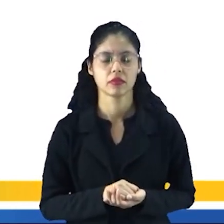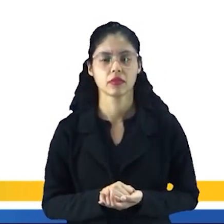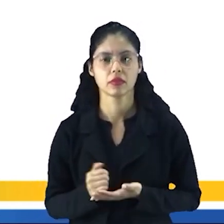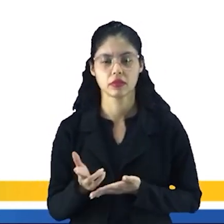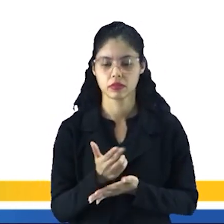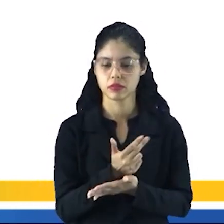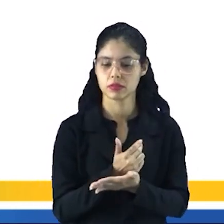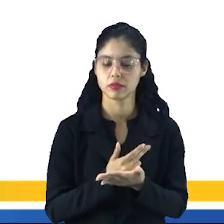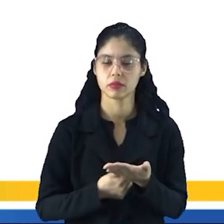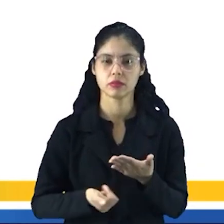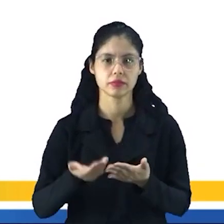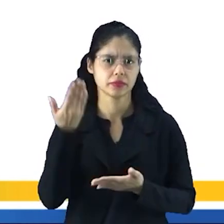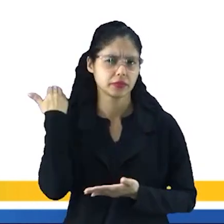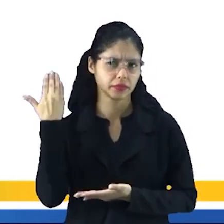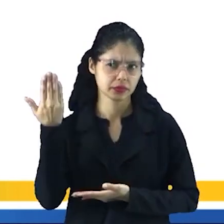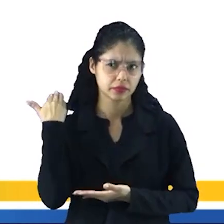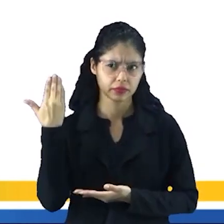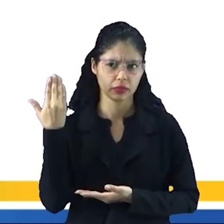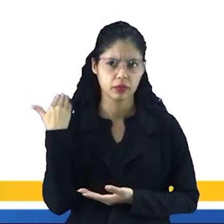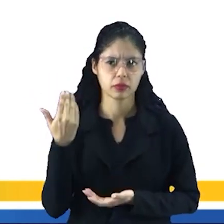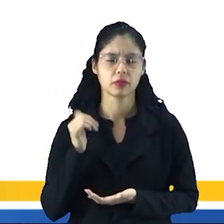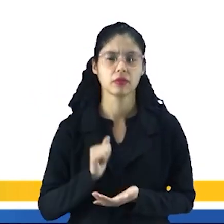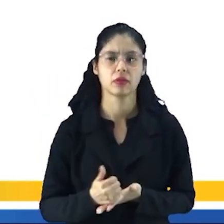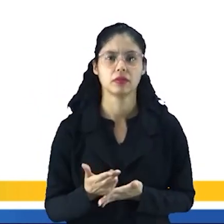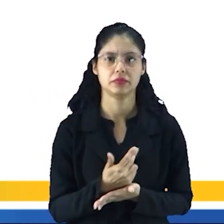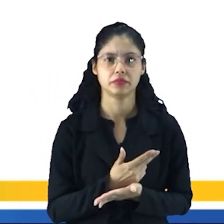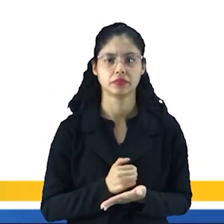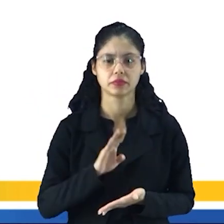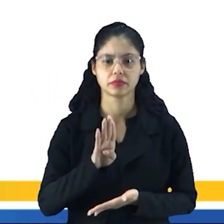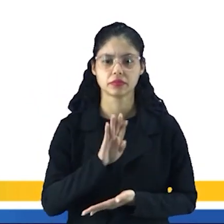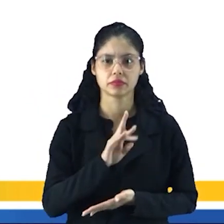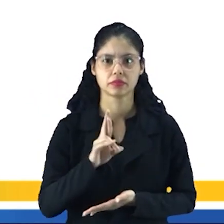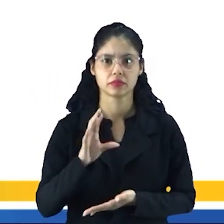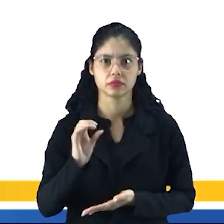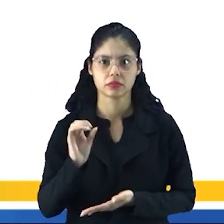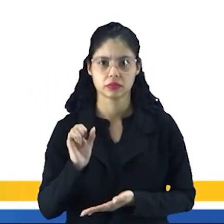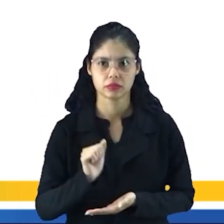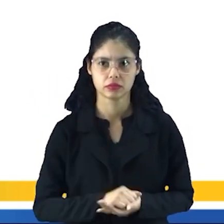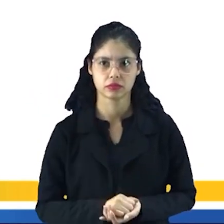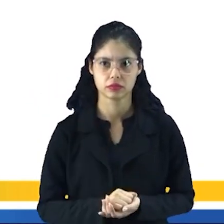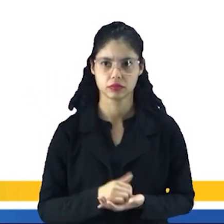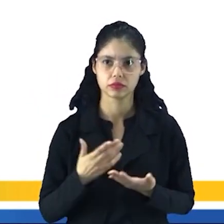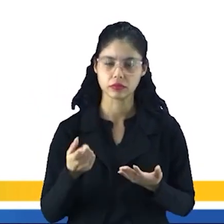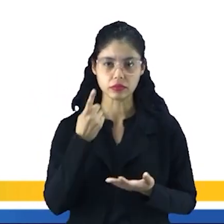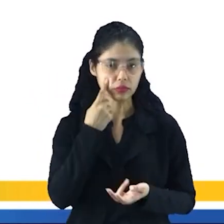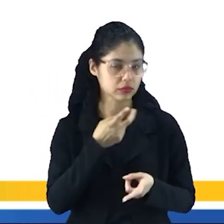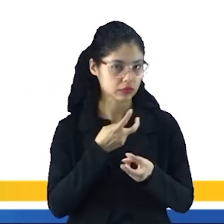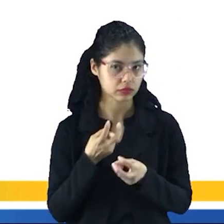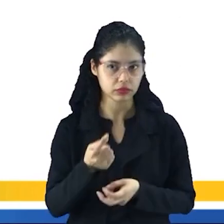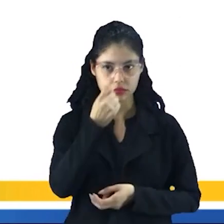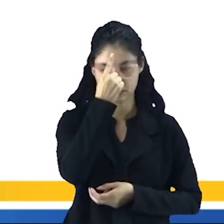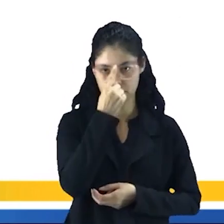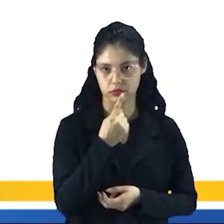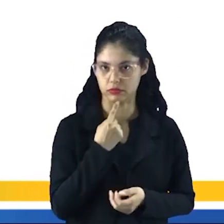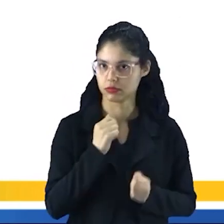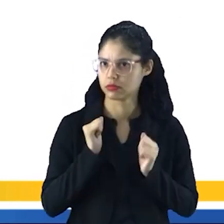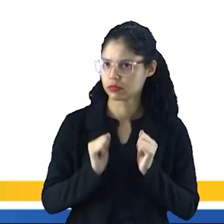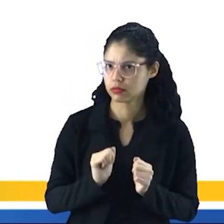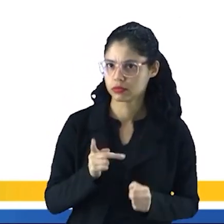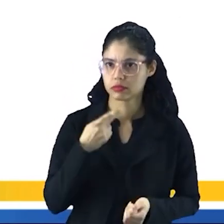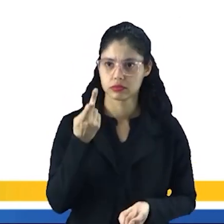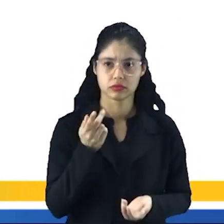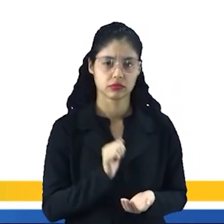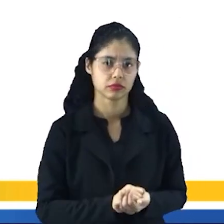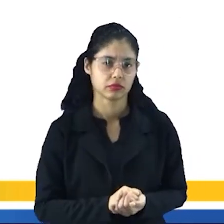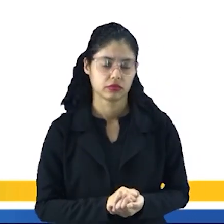é artista lá do passado, é artista do barroco. Então, observe essa cena. Posso dizer que ela é